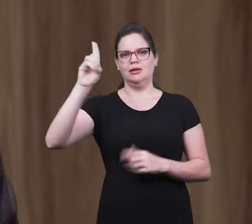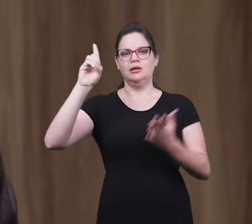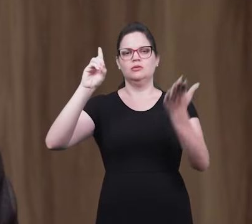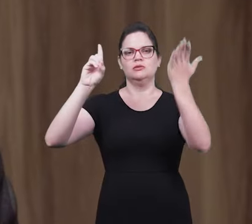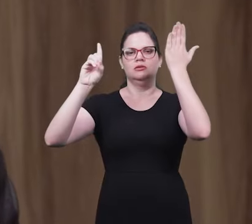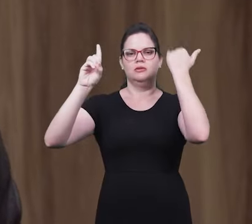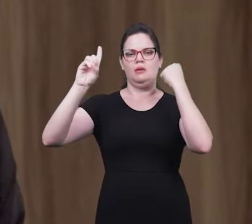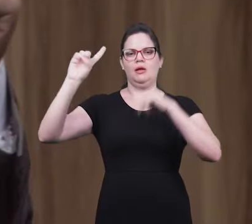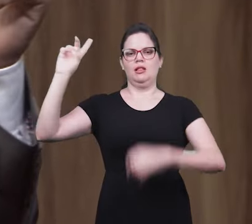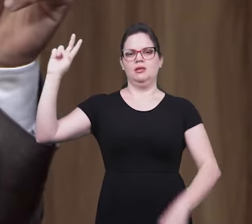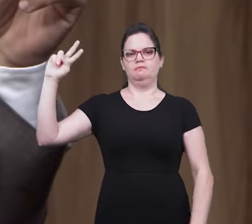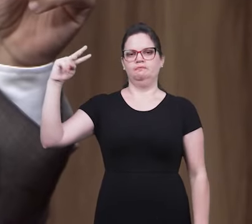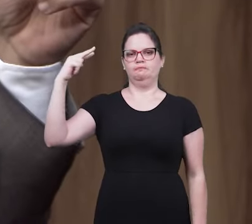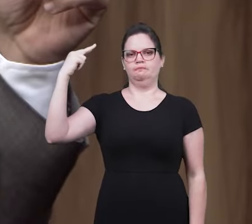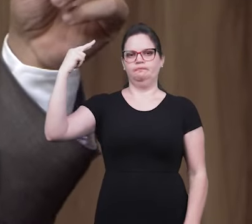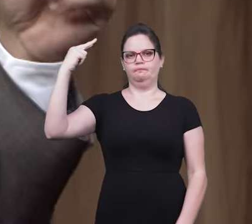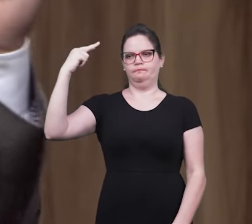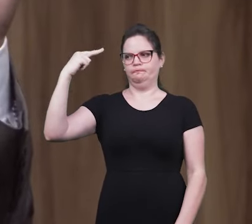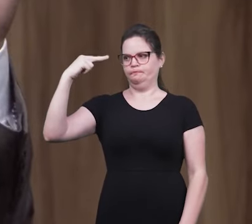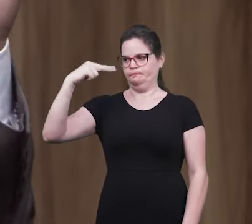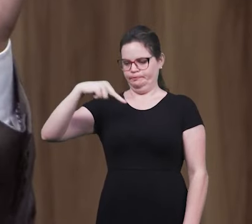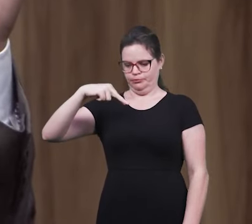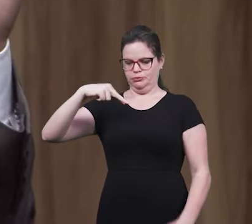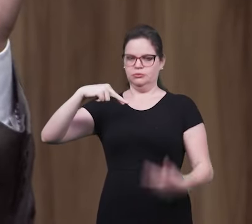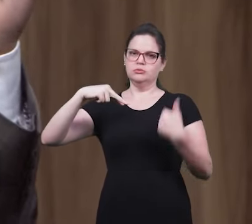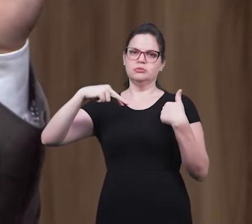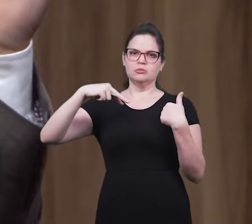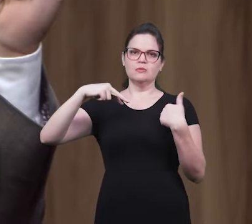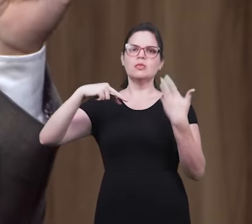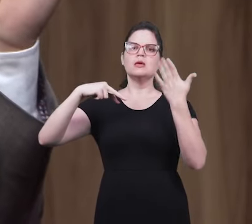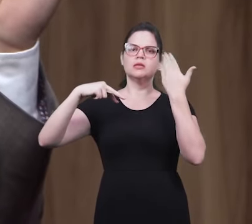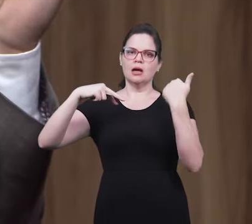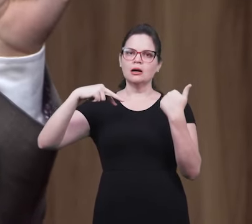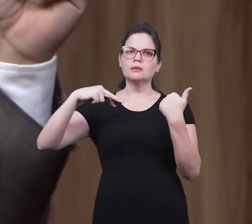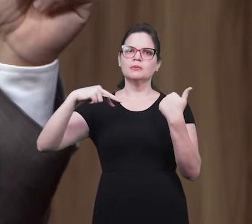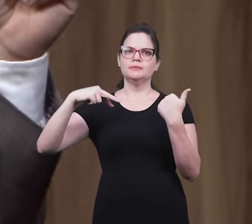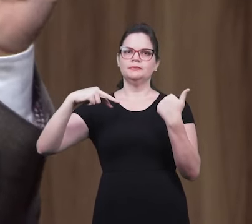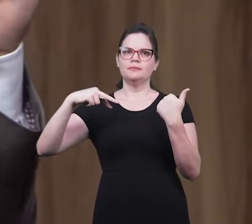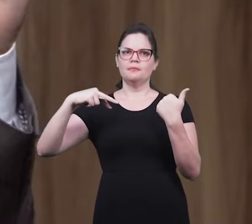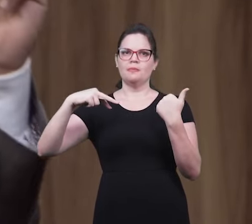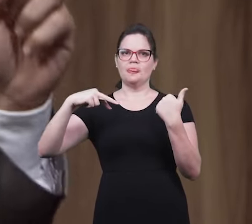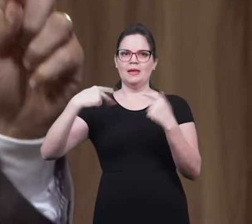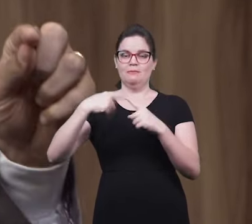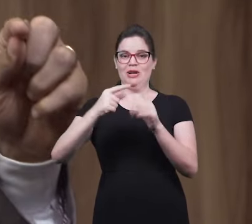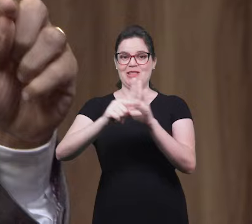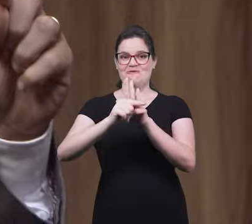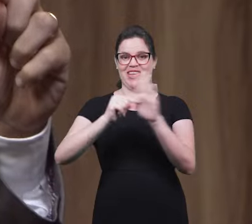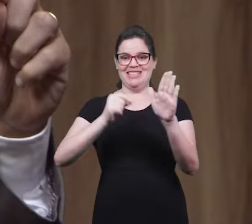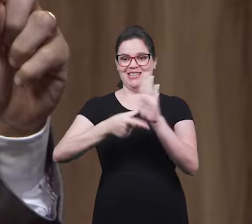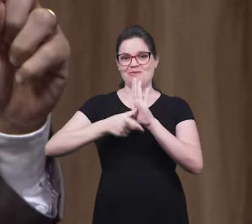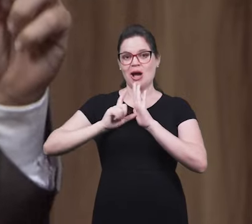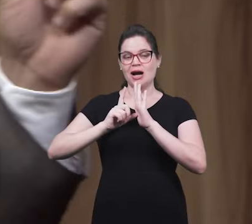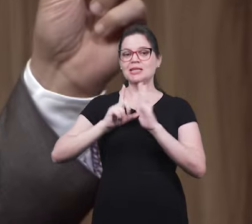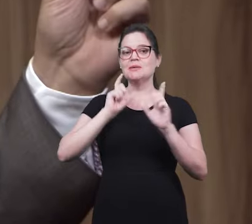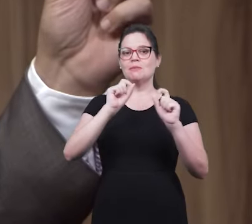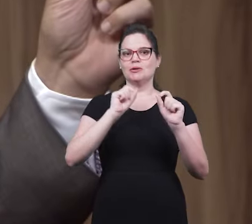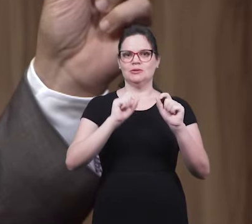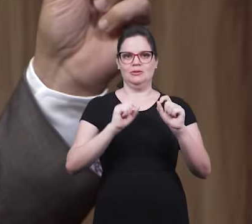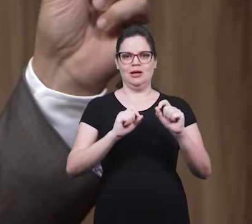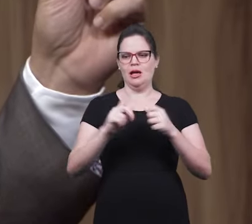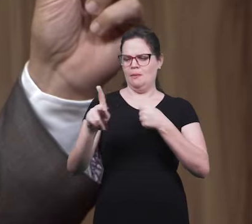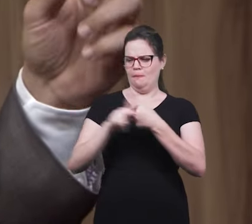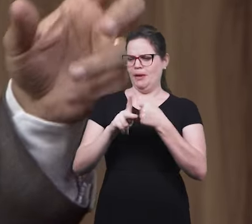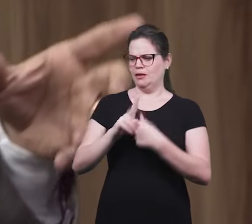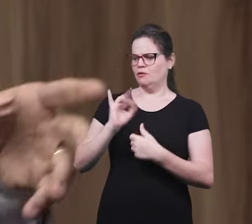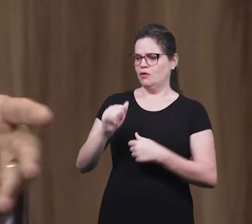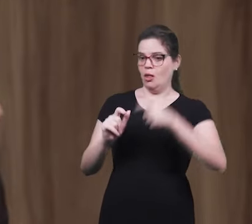coração. Amém. Quando nós vemos no versículo anterior, ele fala, porque Satanás encheu o seu coração. Que coisa, hein? Está no texto